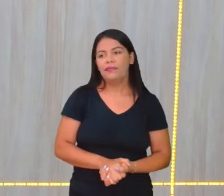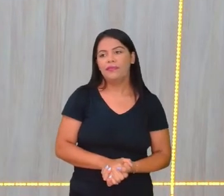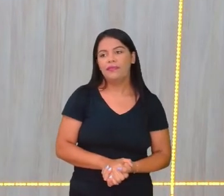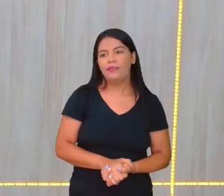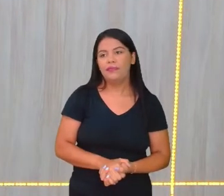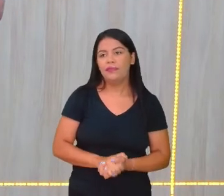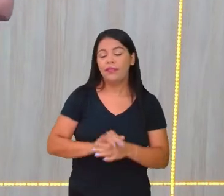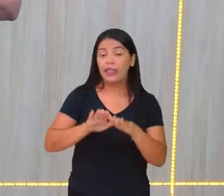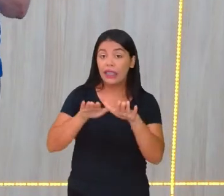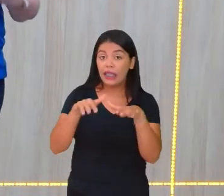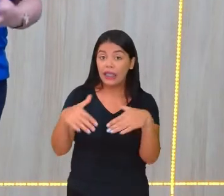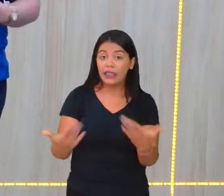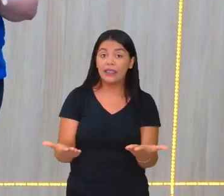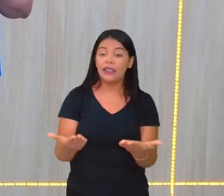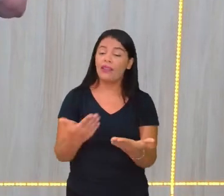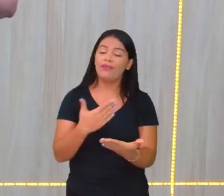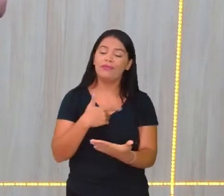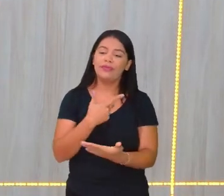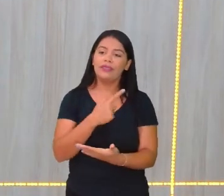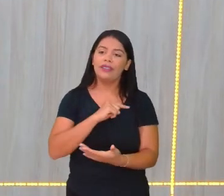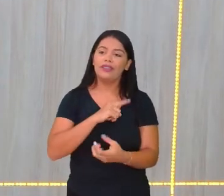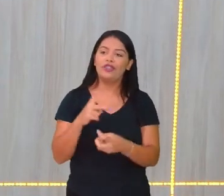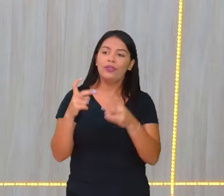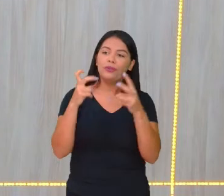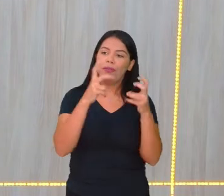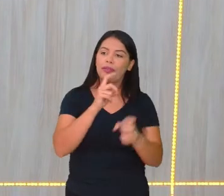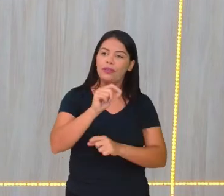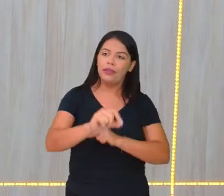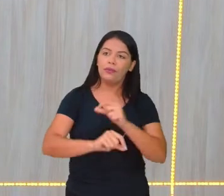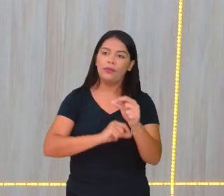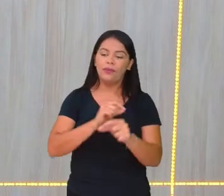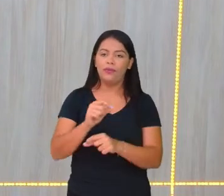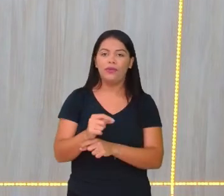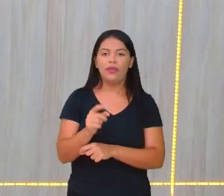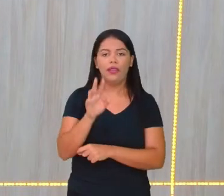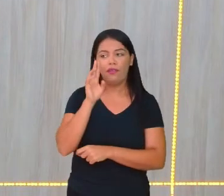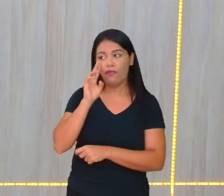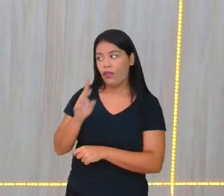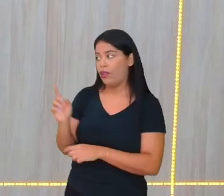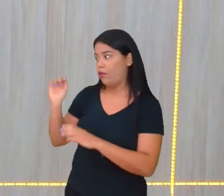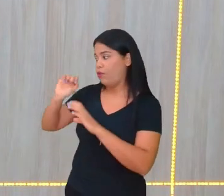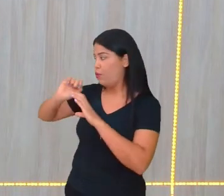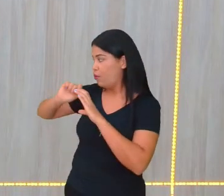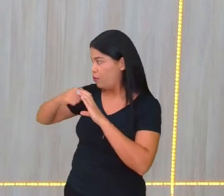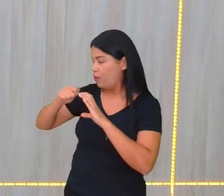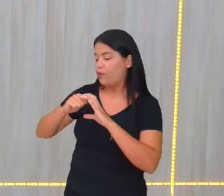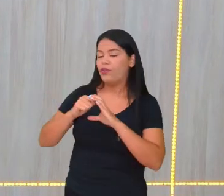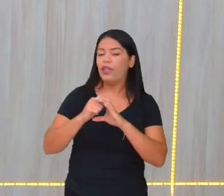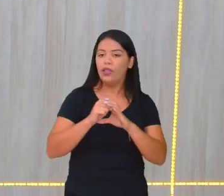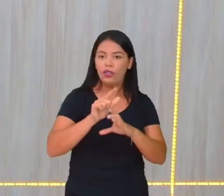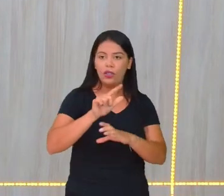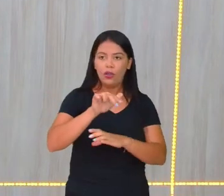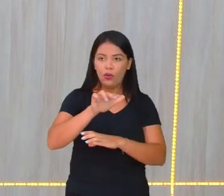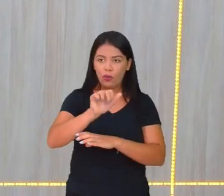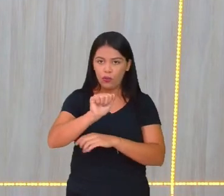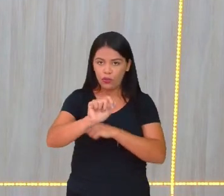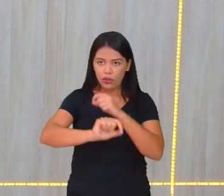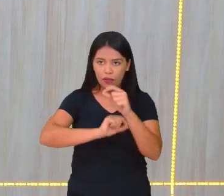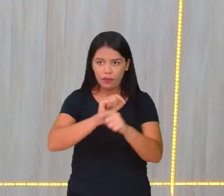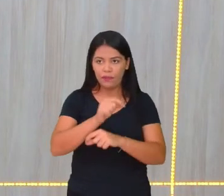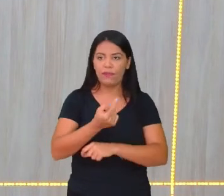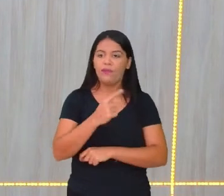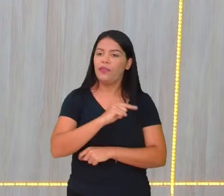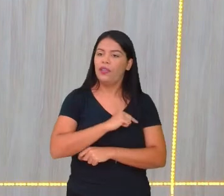Então, minha gente, nós percebemos aí, não é? Através desse vídeo de Luna Vitrolira, que